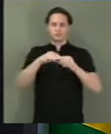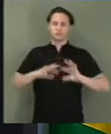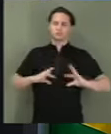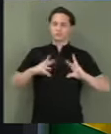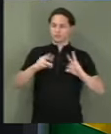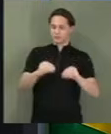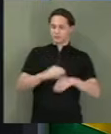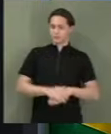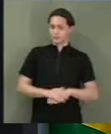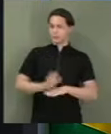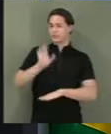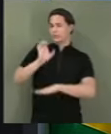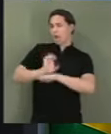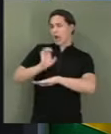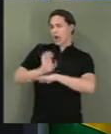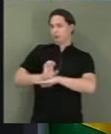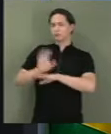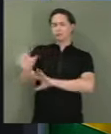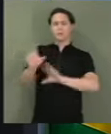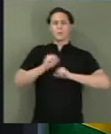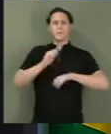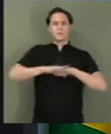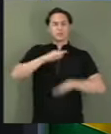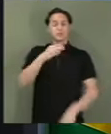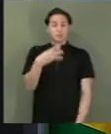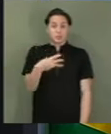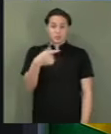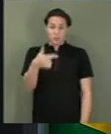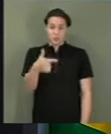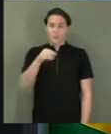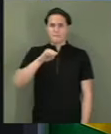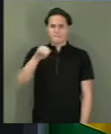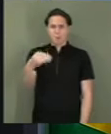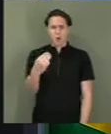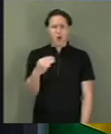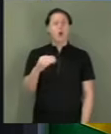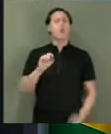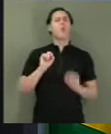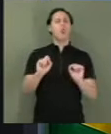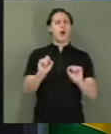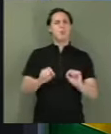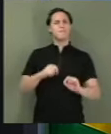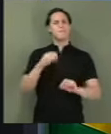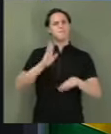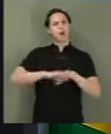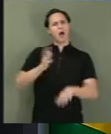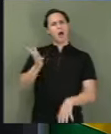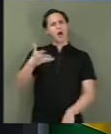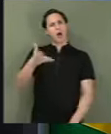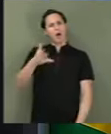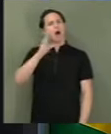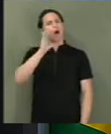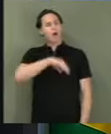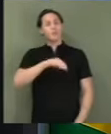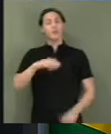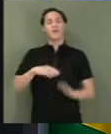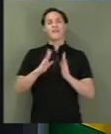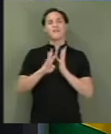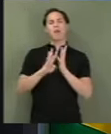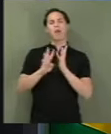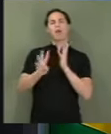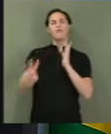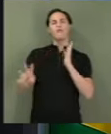ainda mais de 32 milhões para acelerar a fila de cirurgias